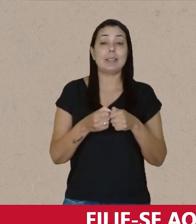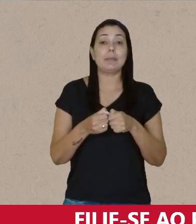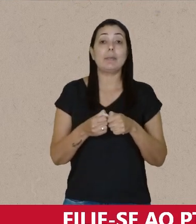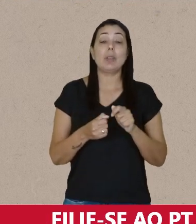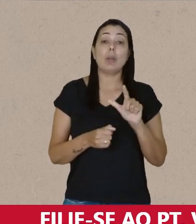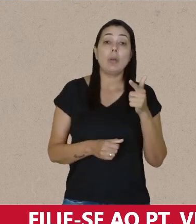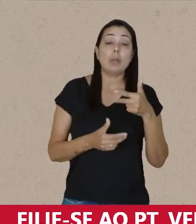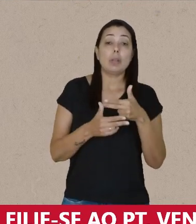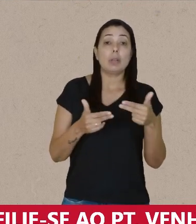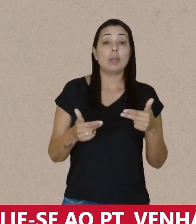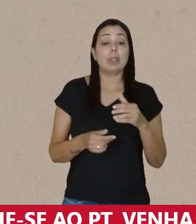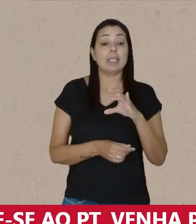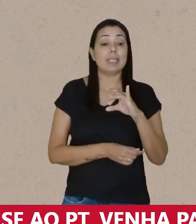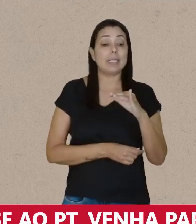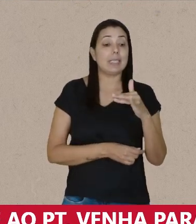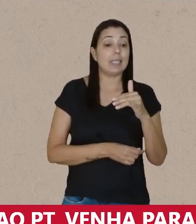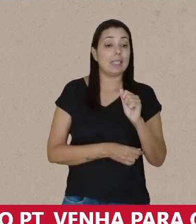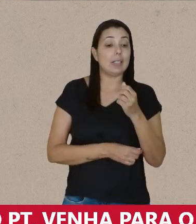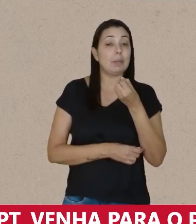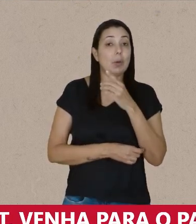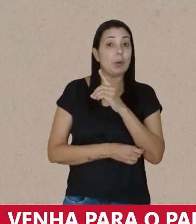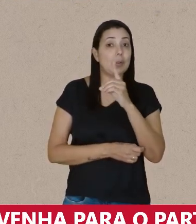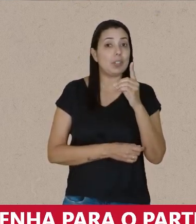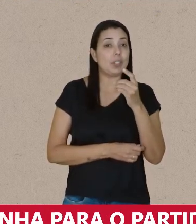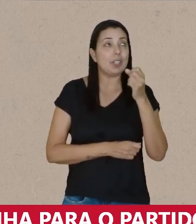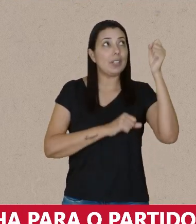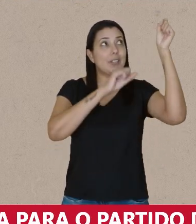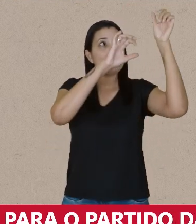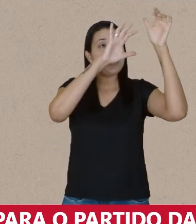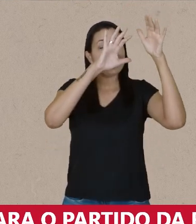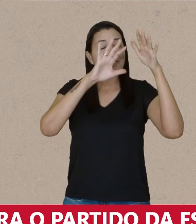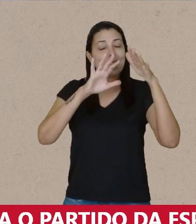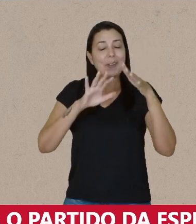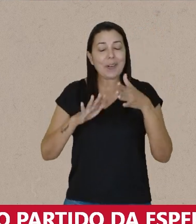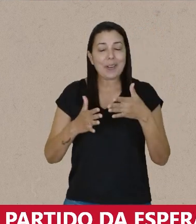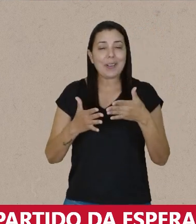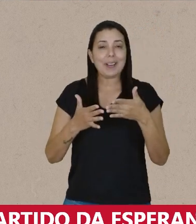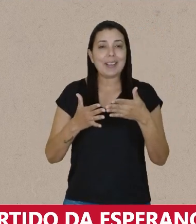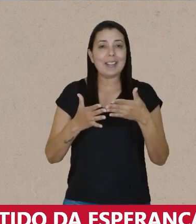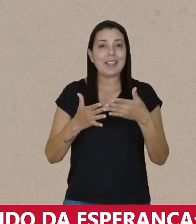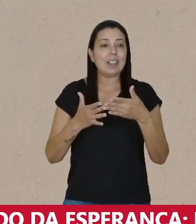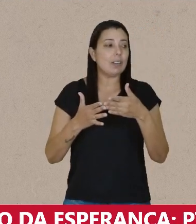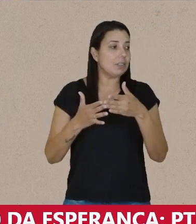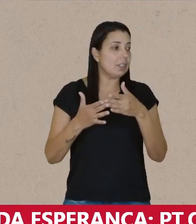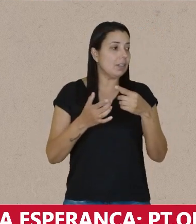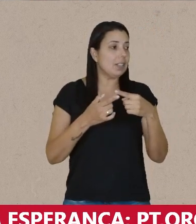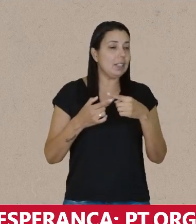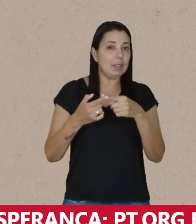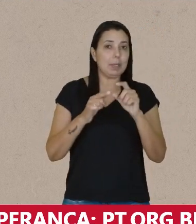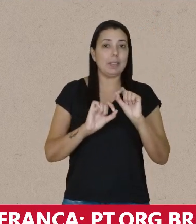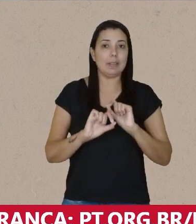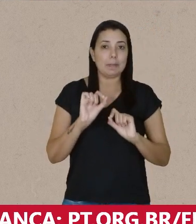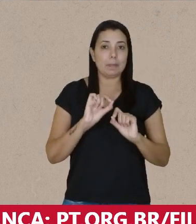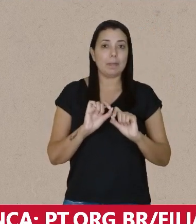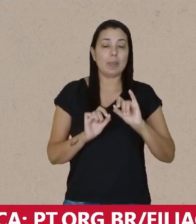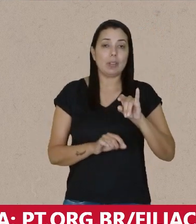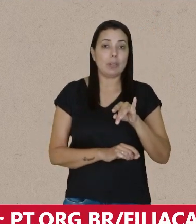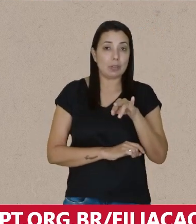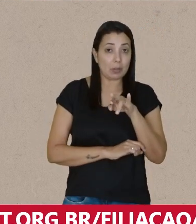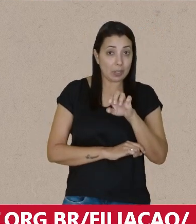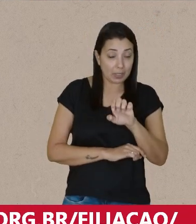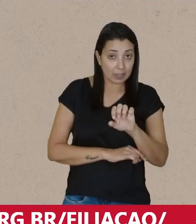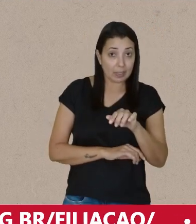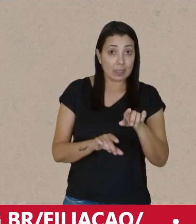Outra coisa que a Célia Feitosa diz, bom dia, Deus te abençoe sempre, José Dirceu. O Eli Joaquim de